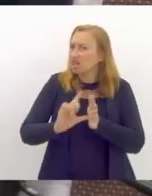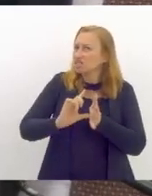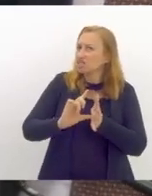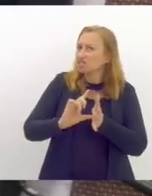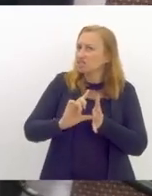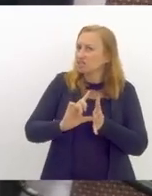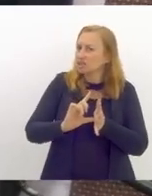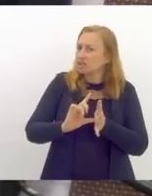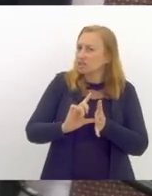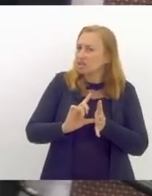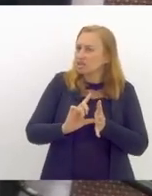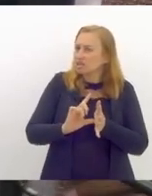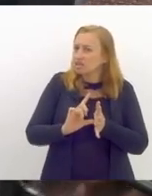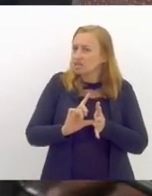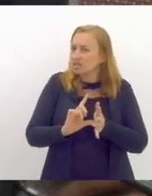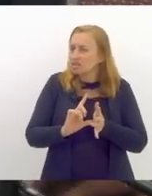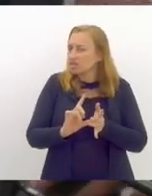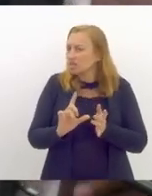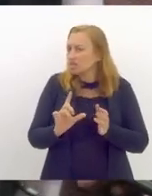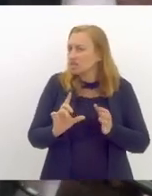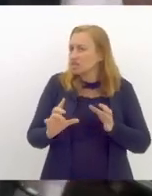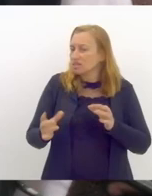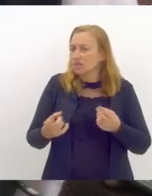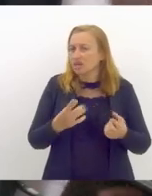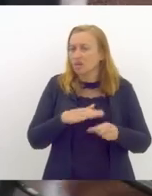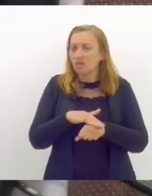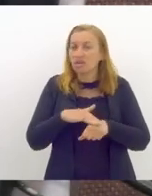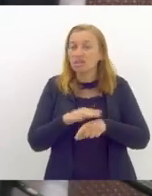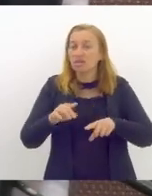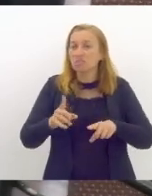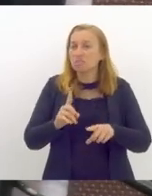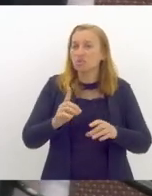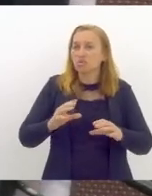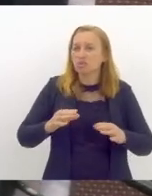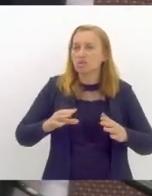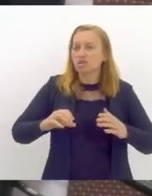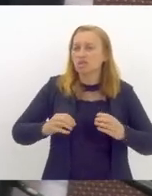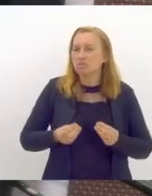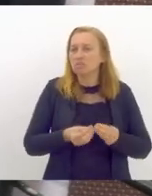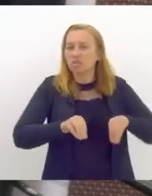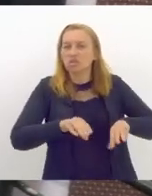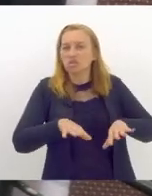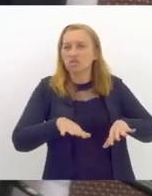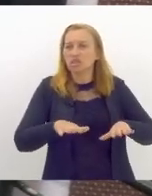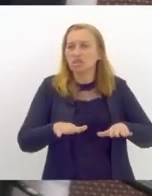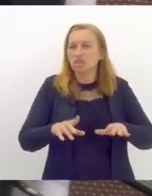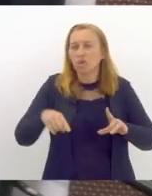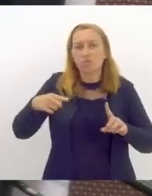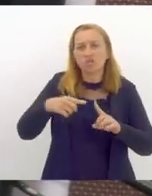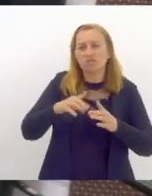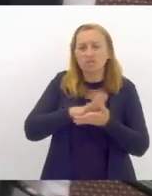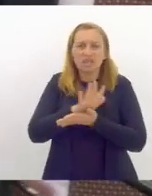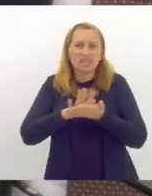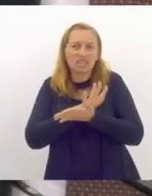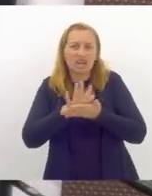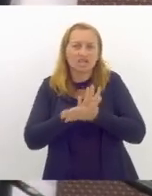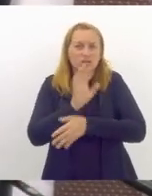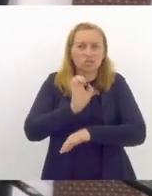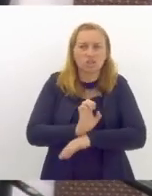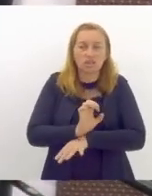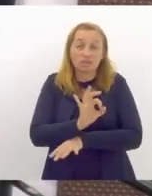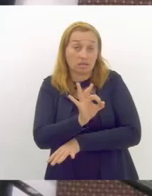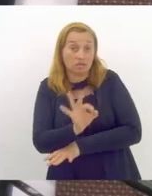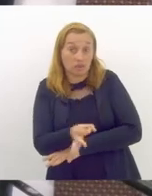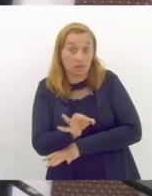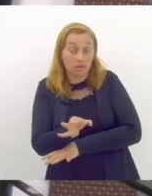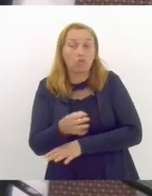na mediação dessa questão porque isso não impacta absolutamente objetivamente em nada ao estado por